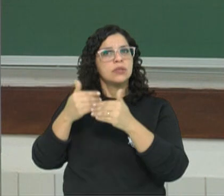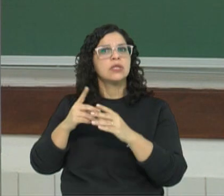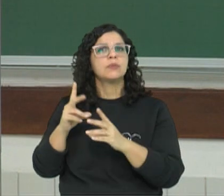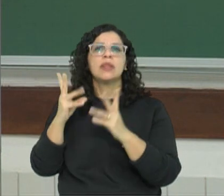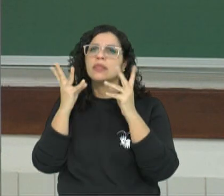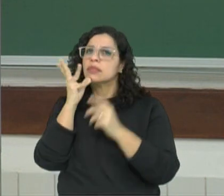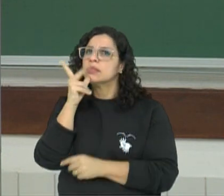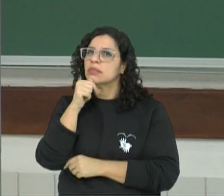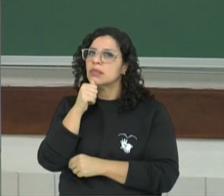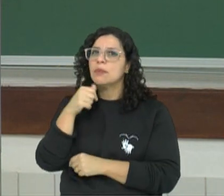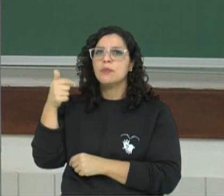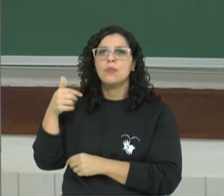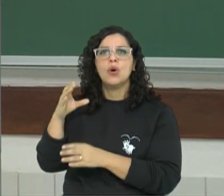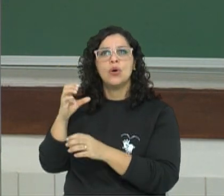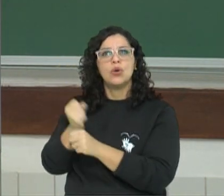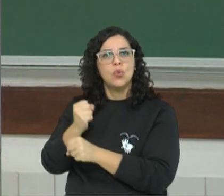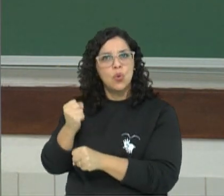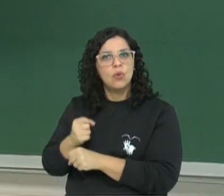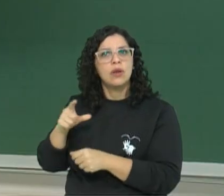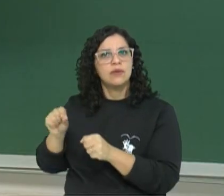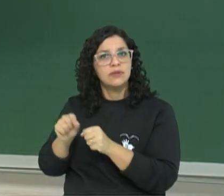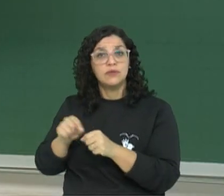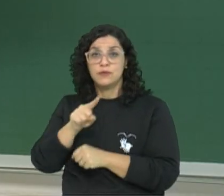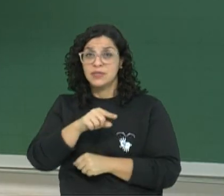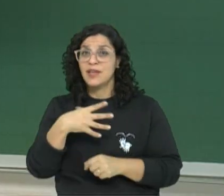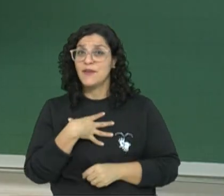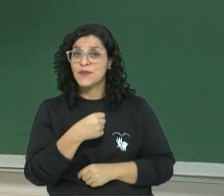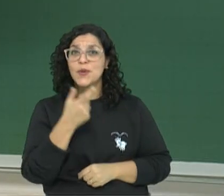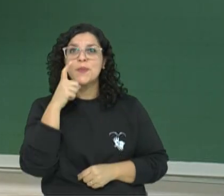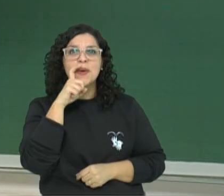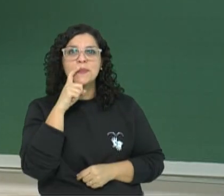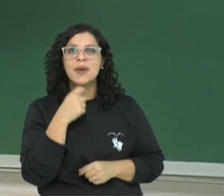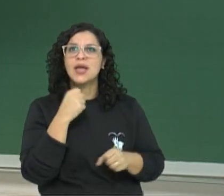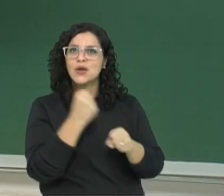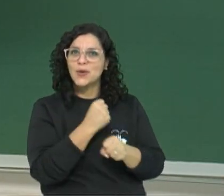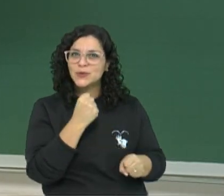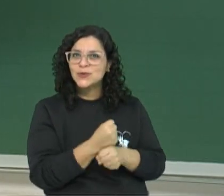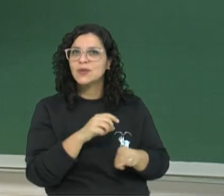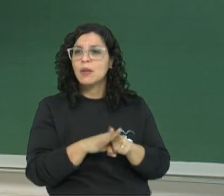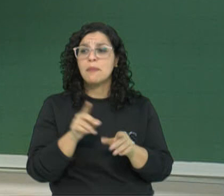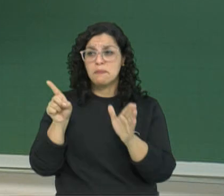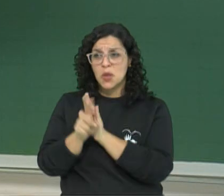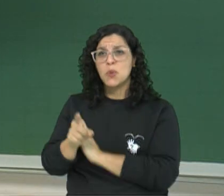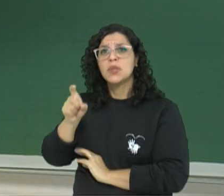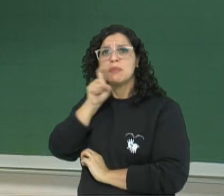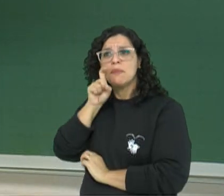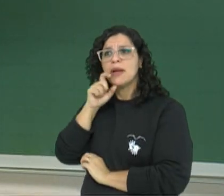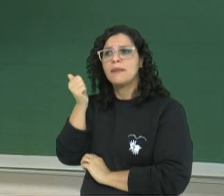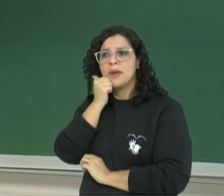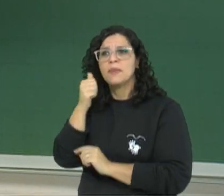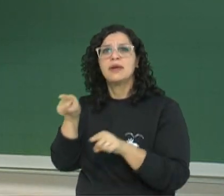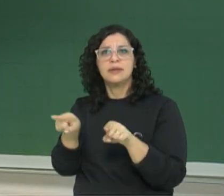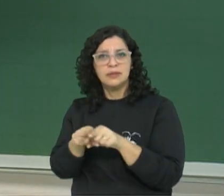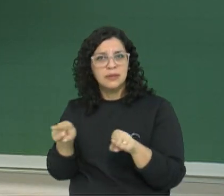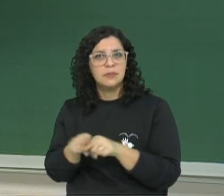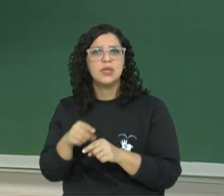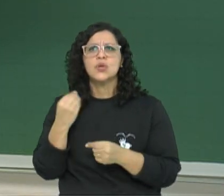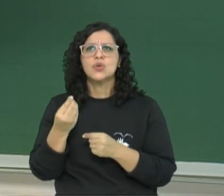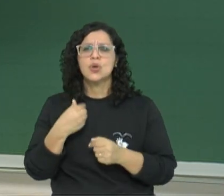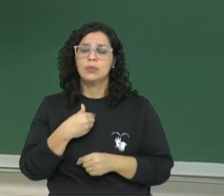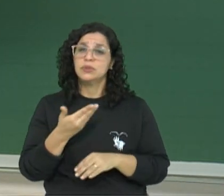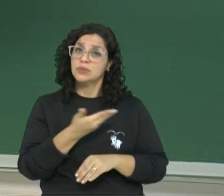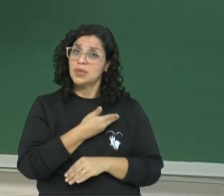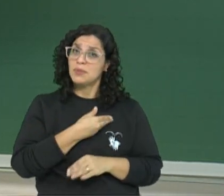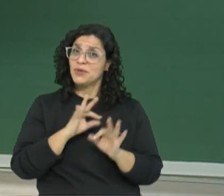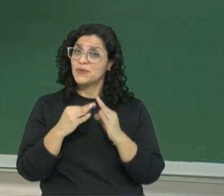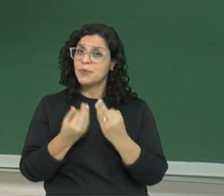curagem do concreto. Você aí que é filho muitas vezes de pedreiro, sabe disso, né? Pergunta lá para o teu pai, para tua mãe, né, para os seus queridos,